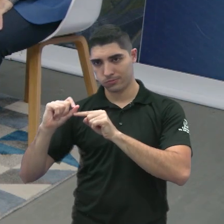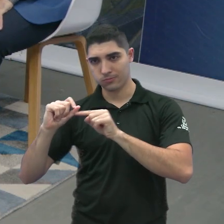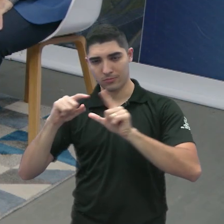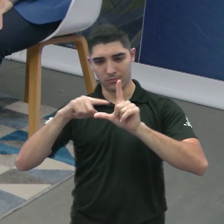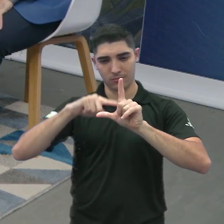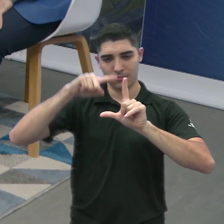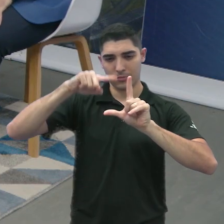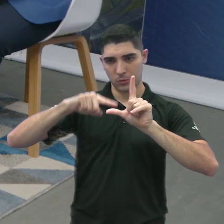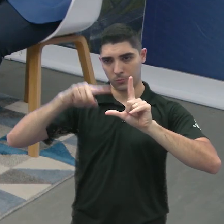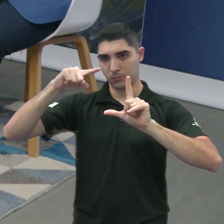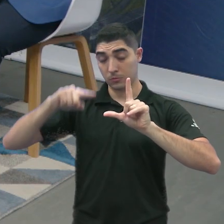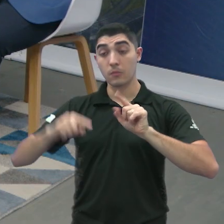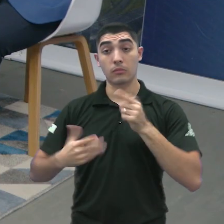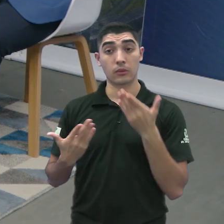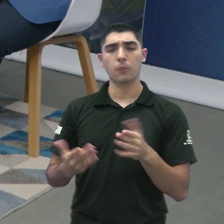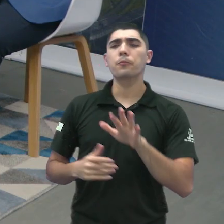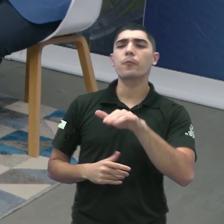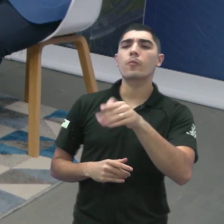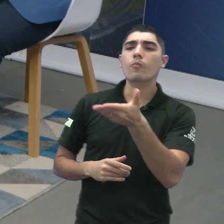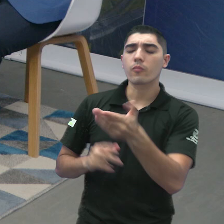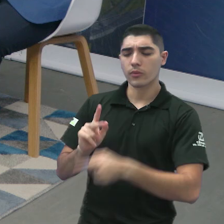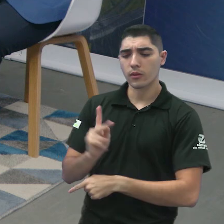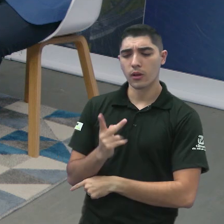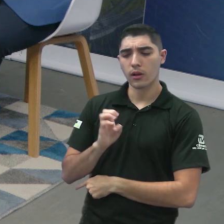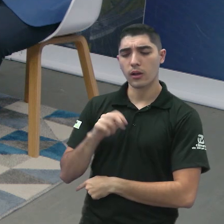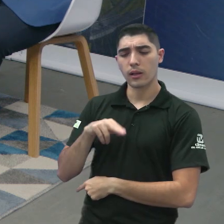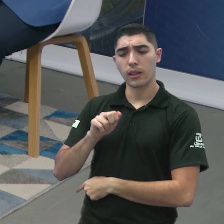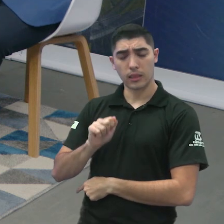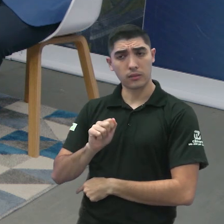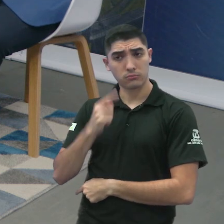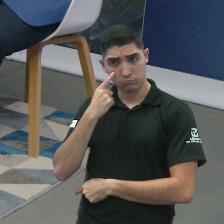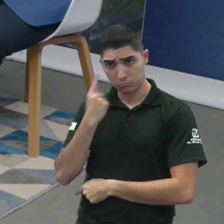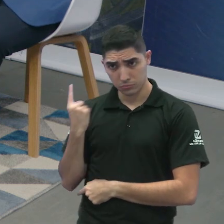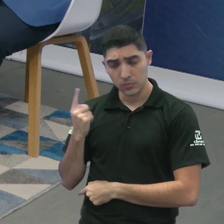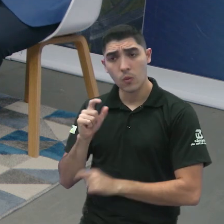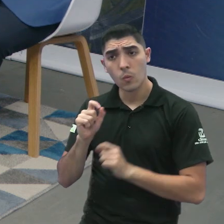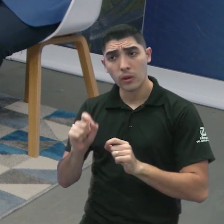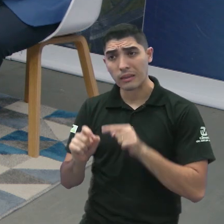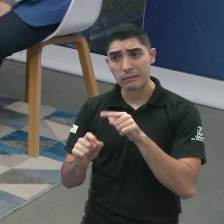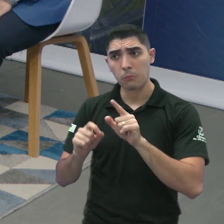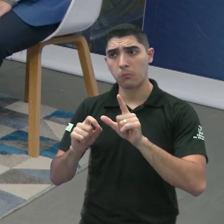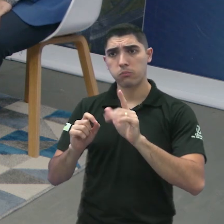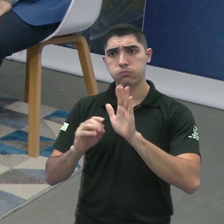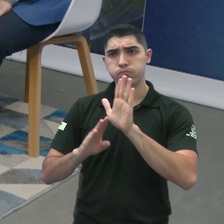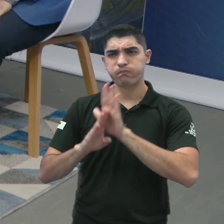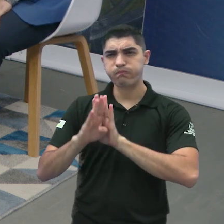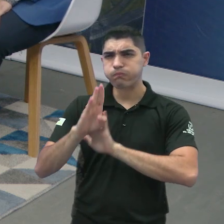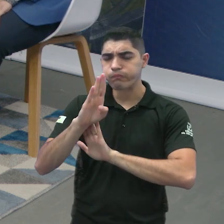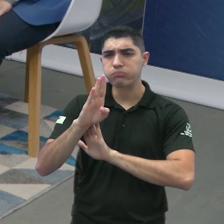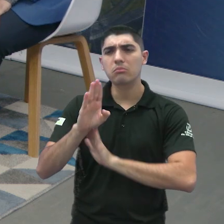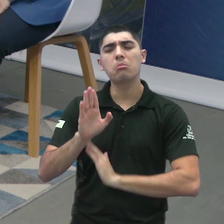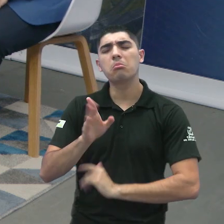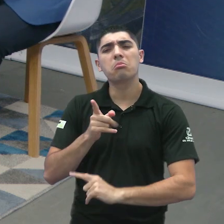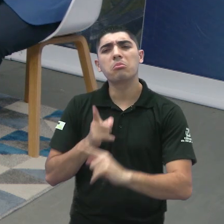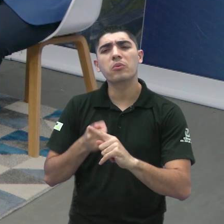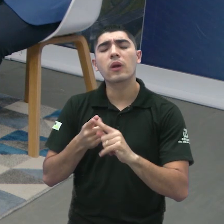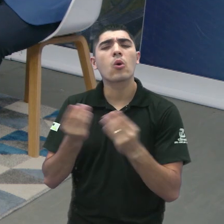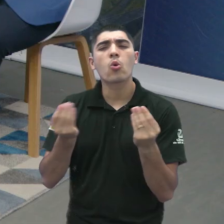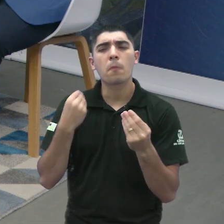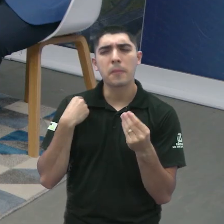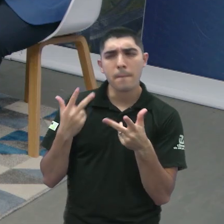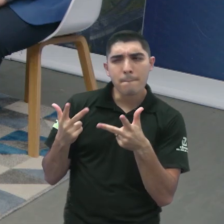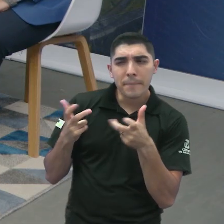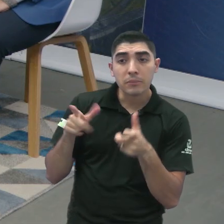gente, diante, Helena, desse crescimento tão expressivo, né? Quais são os primeiros sinais